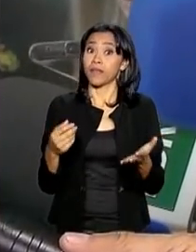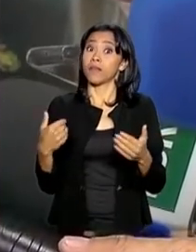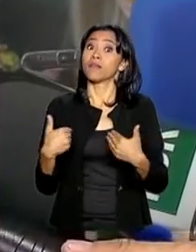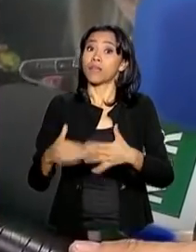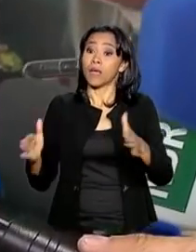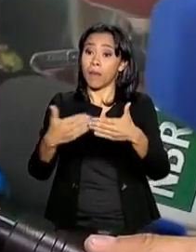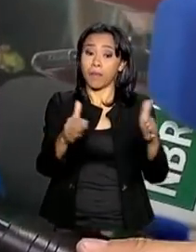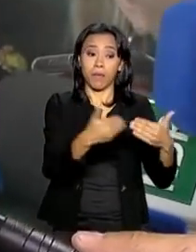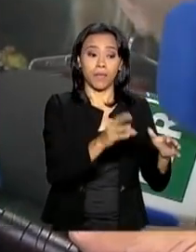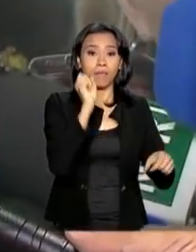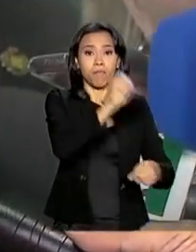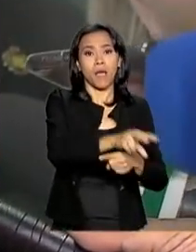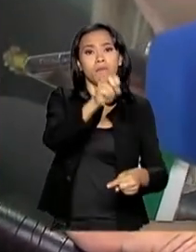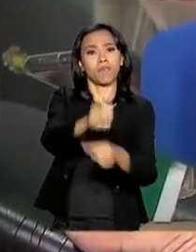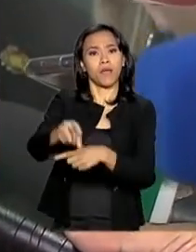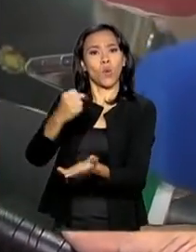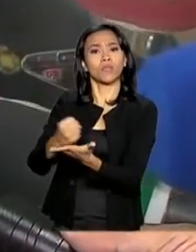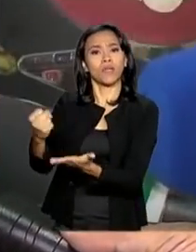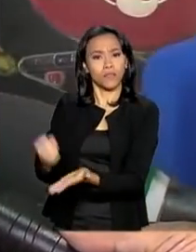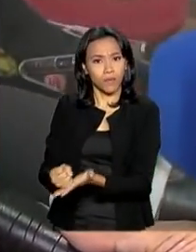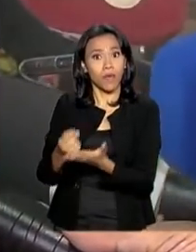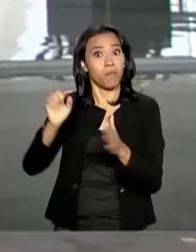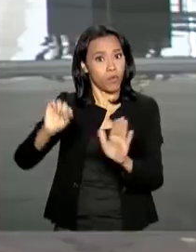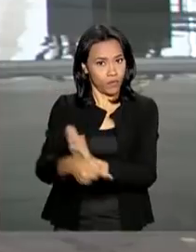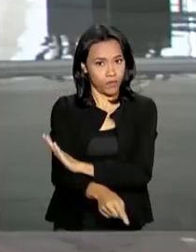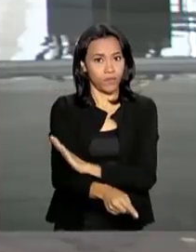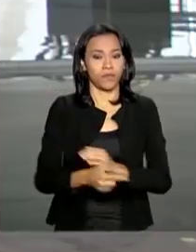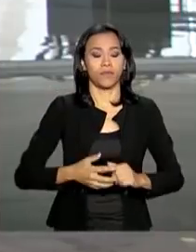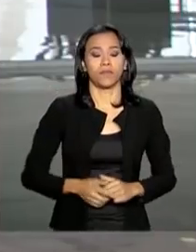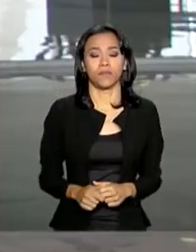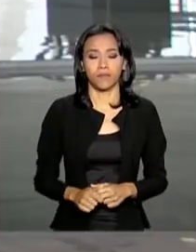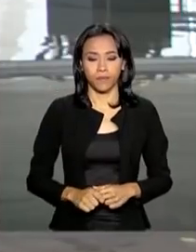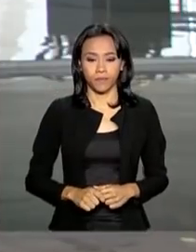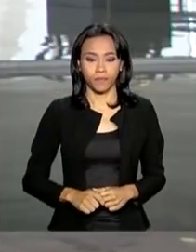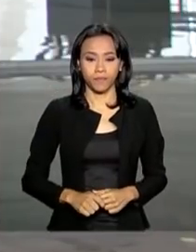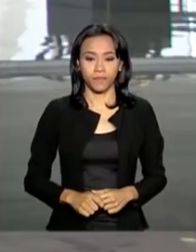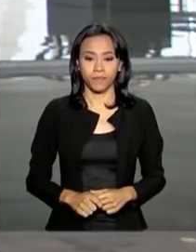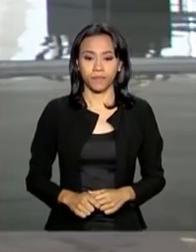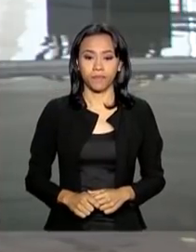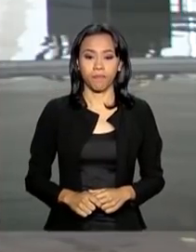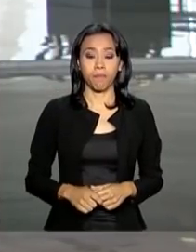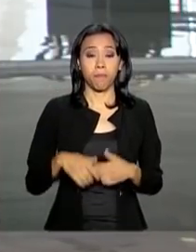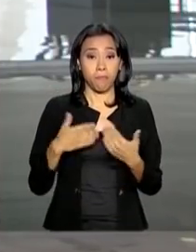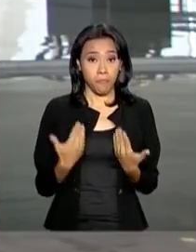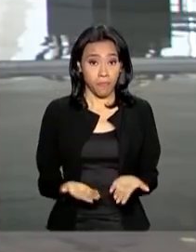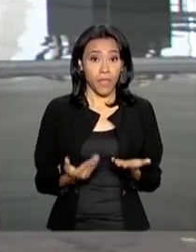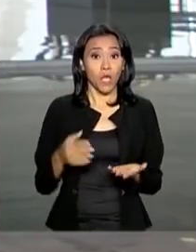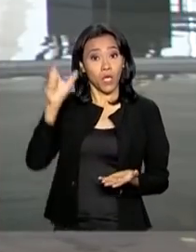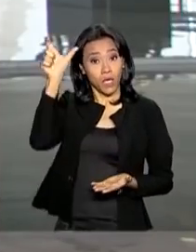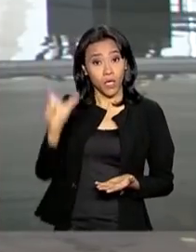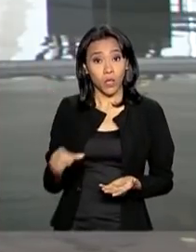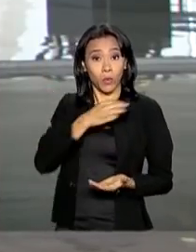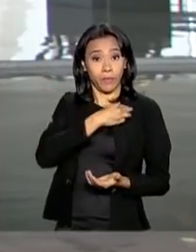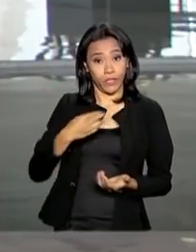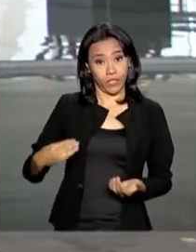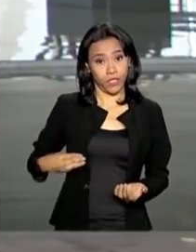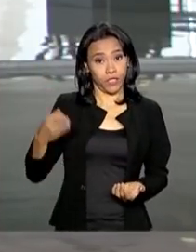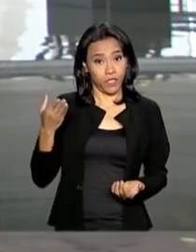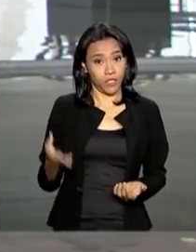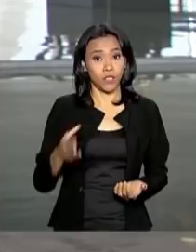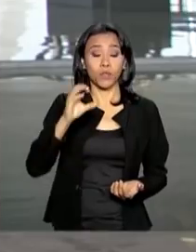emprego então é uma reforma bem mais profunda já o ministro chefe da casa civil